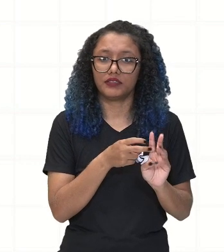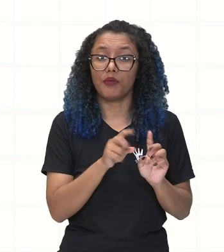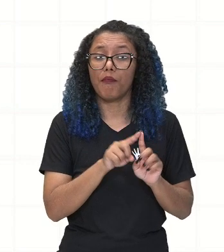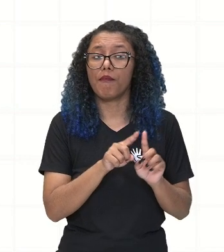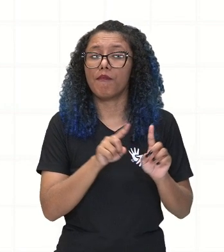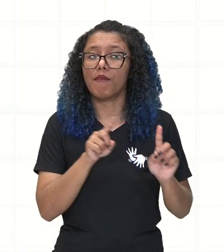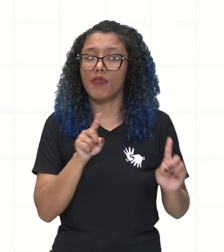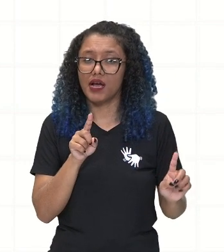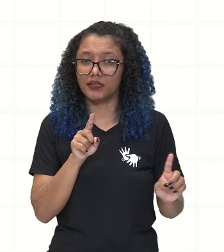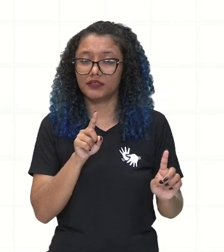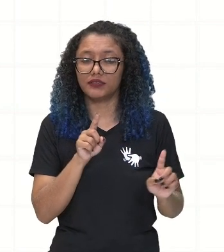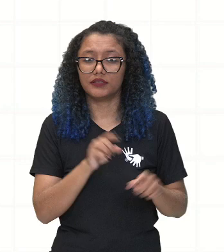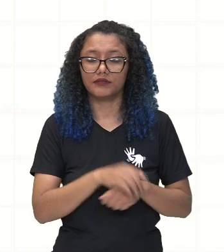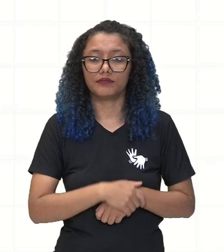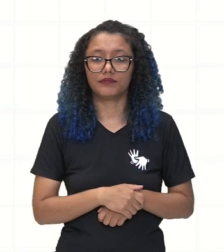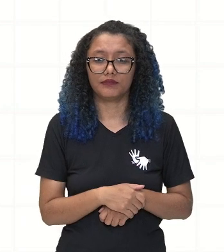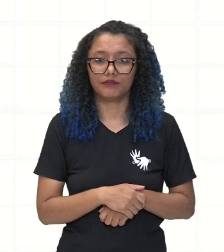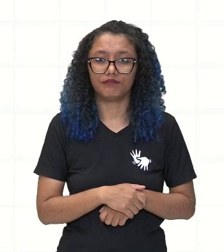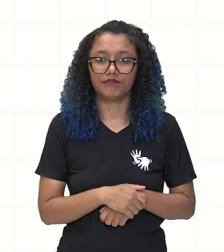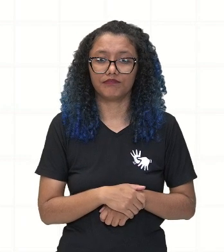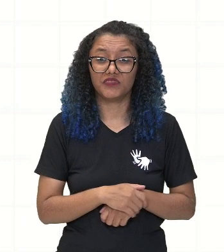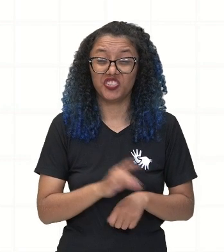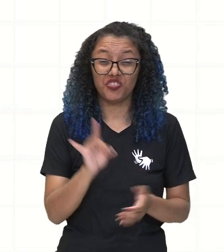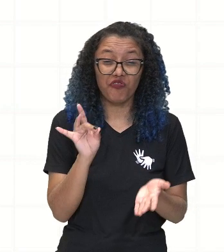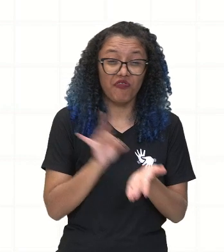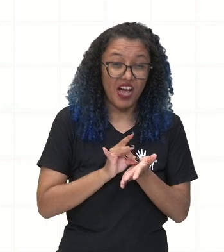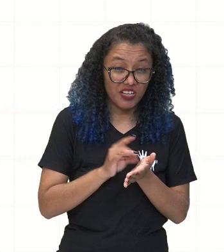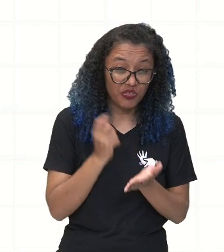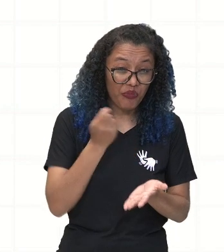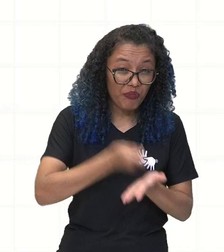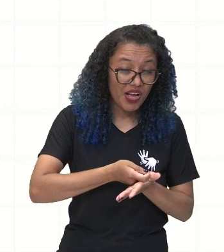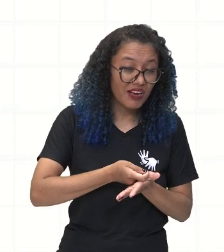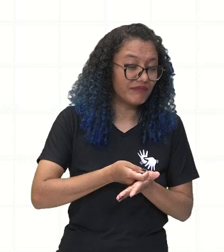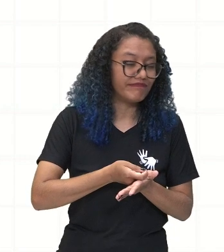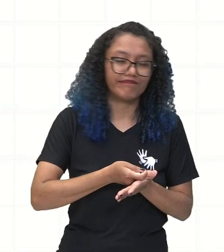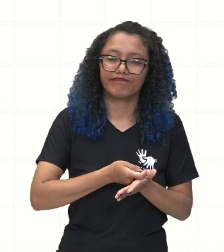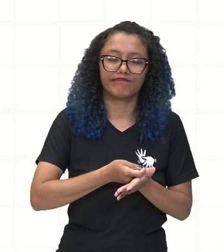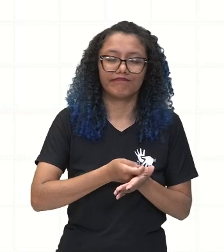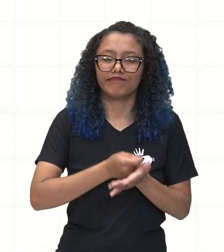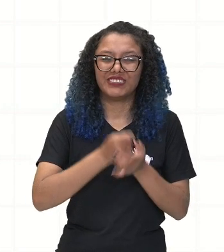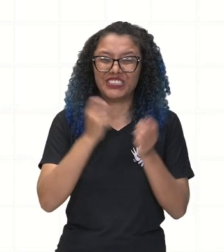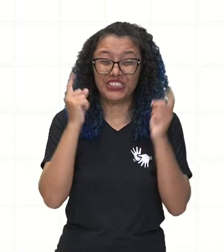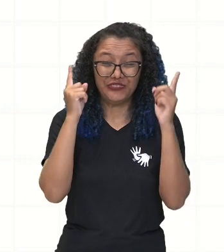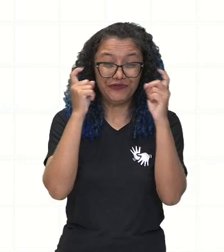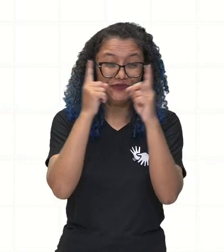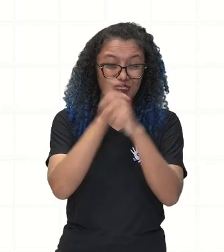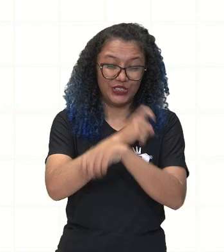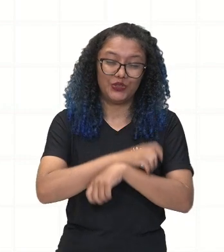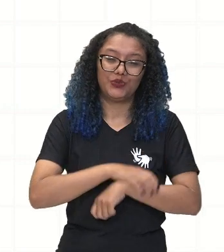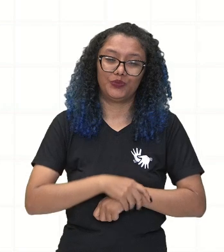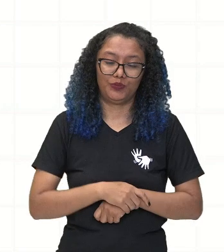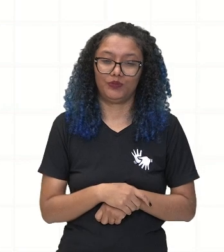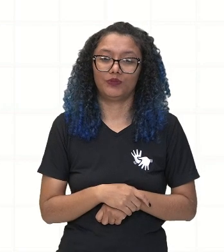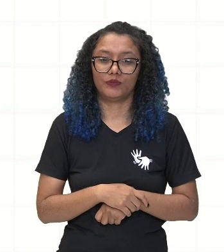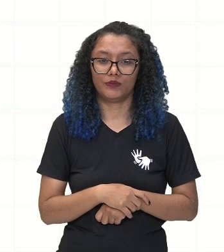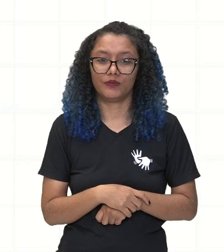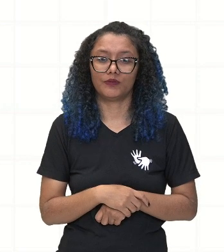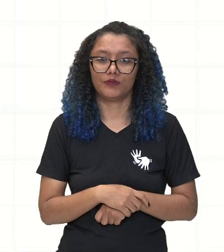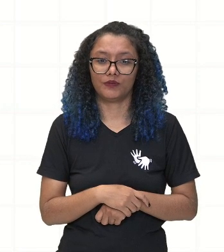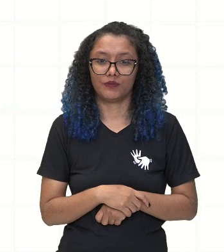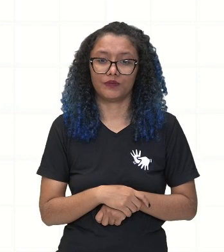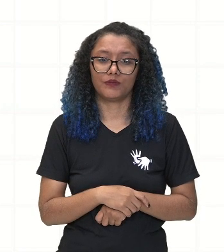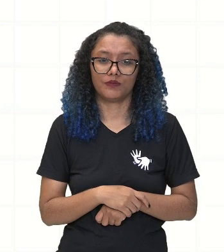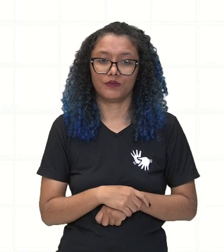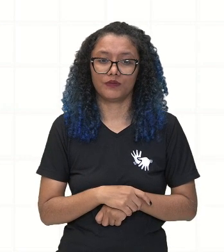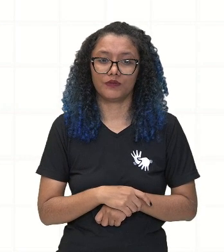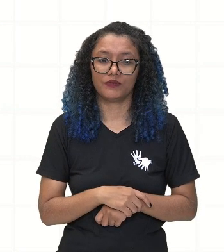Porém, contudo, todavia, na prática, isso raramente ocorreu, configurando assim mais uma